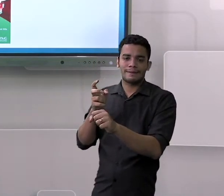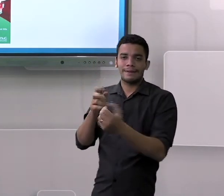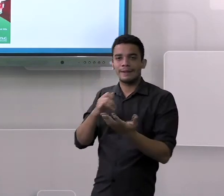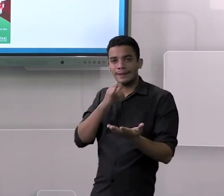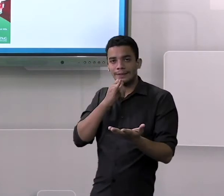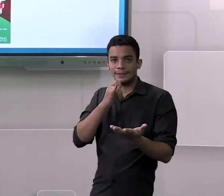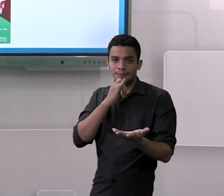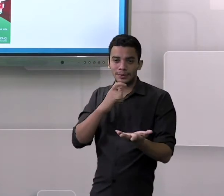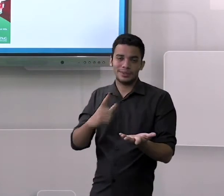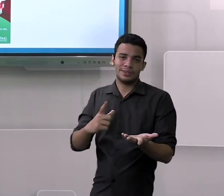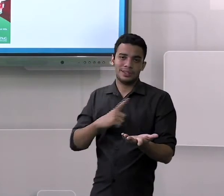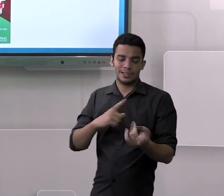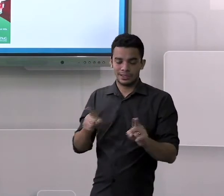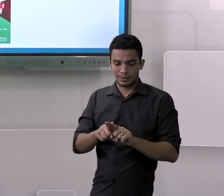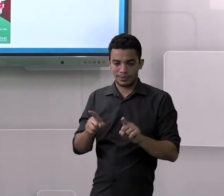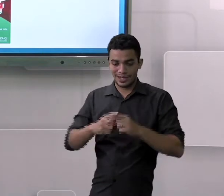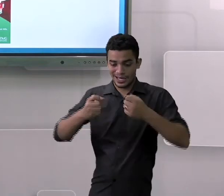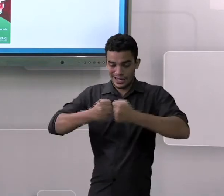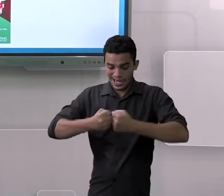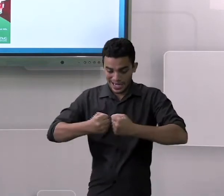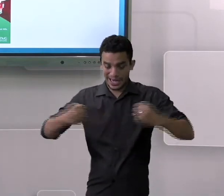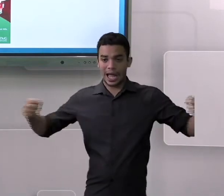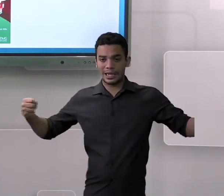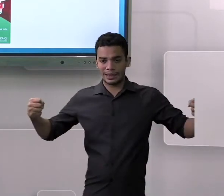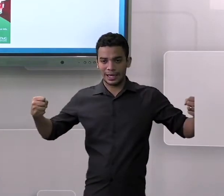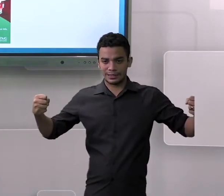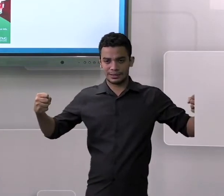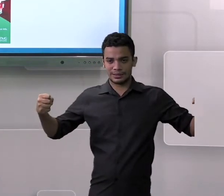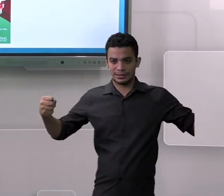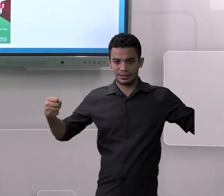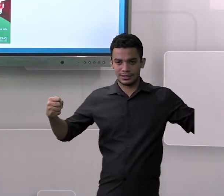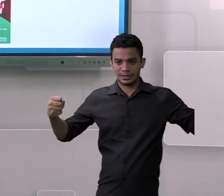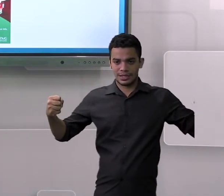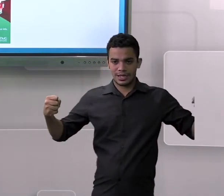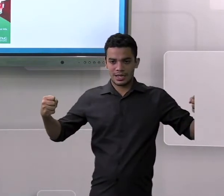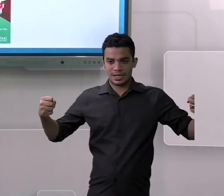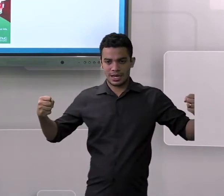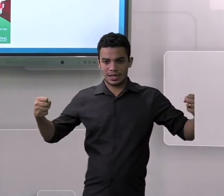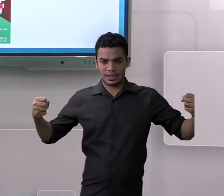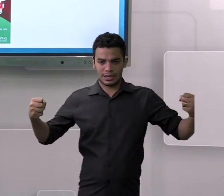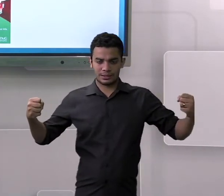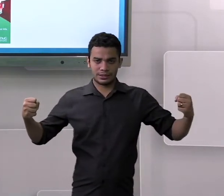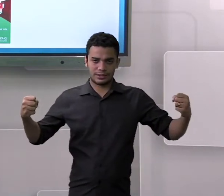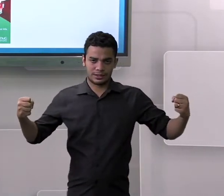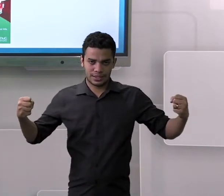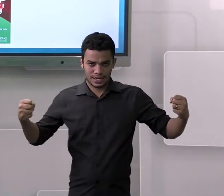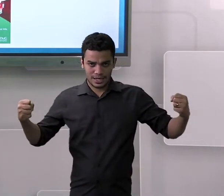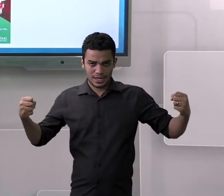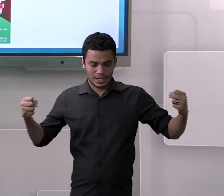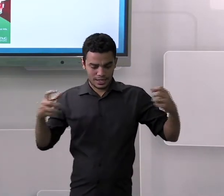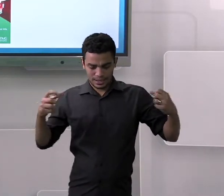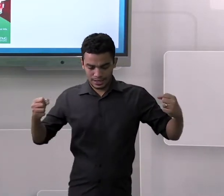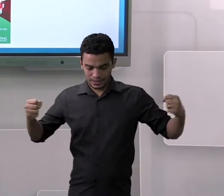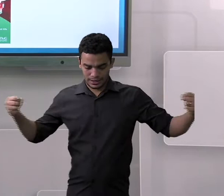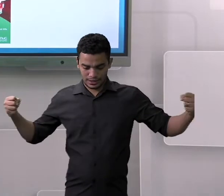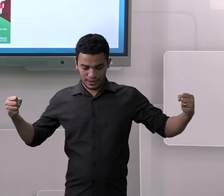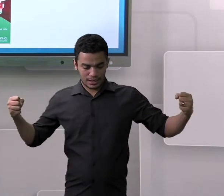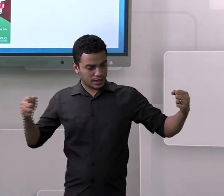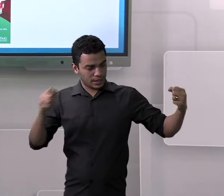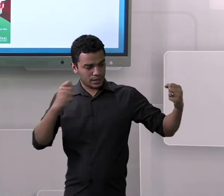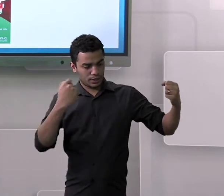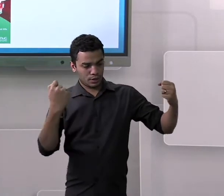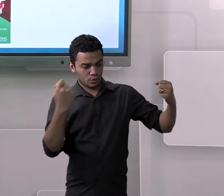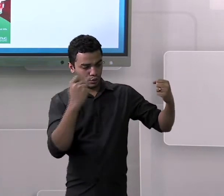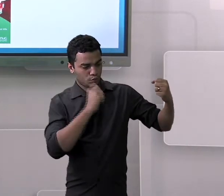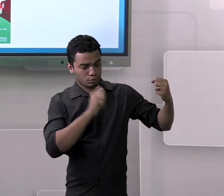os cartazes informativos, né, sobre a própria empresa, ou também um outro tipo